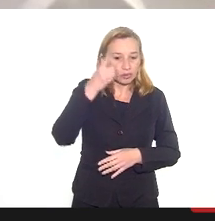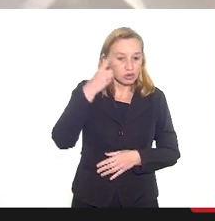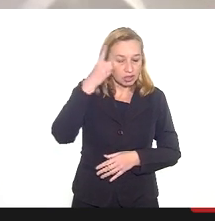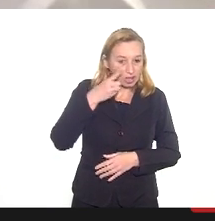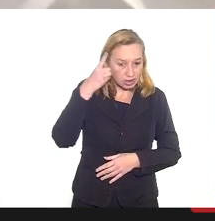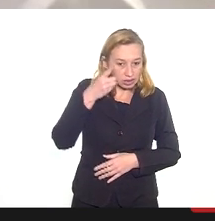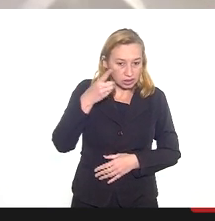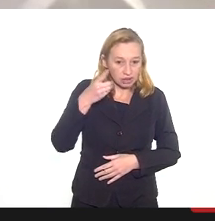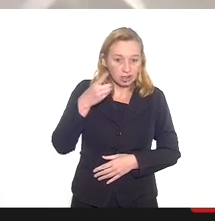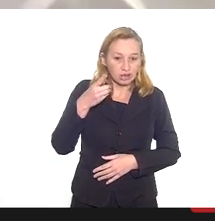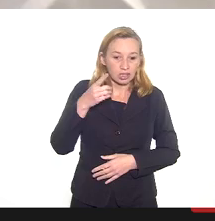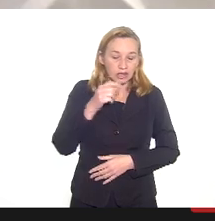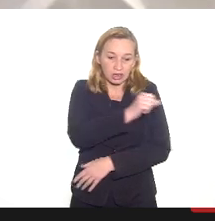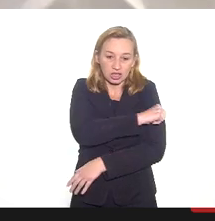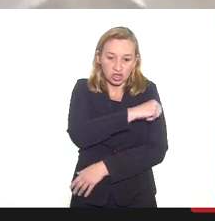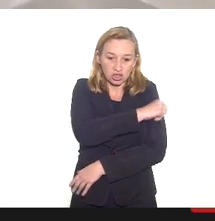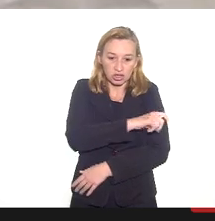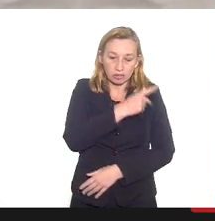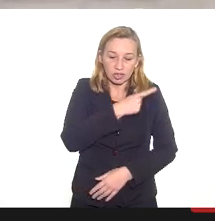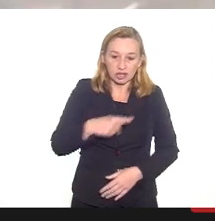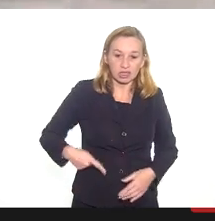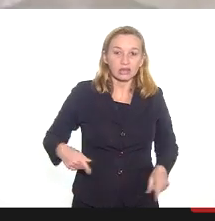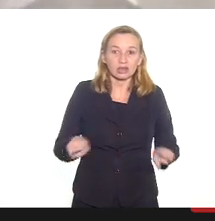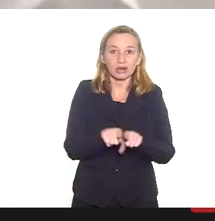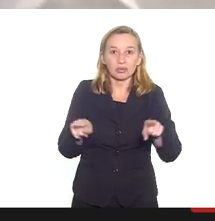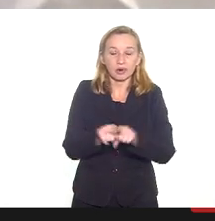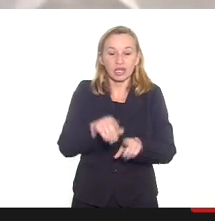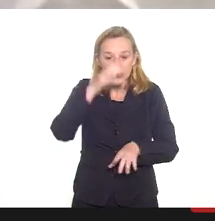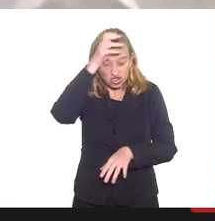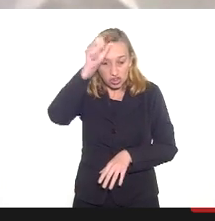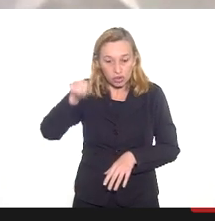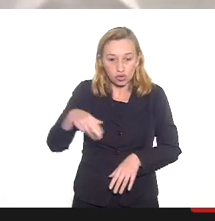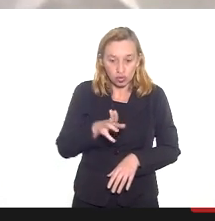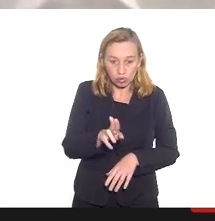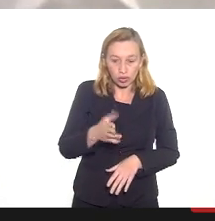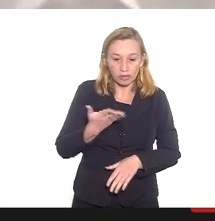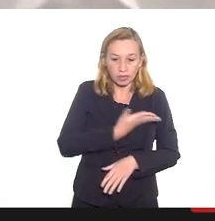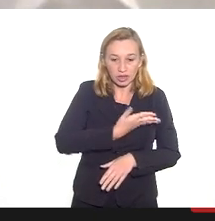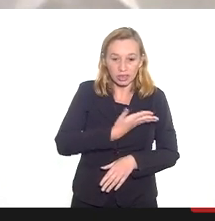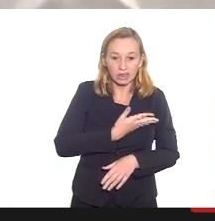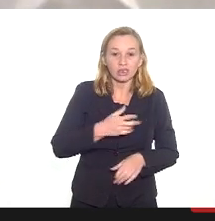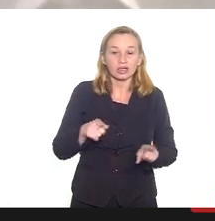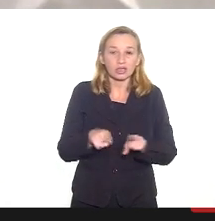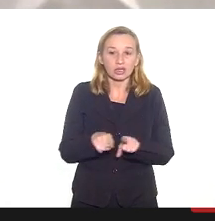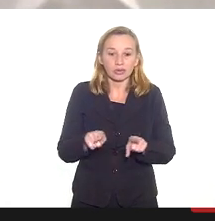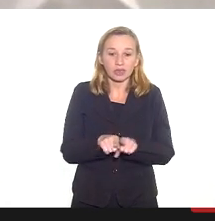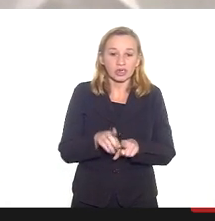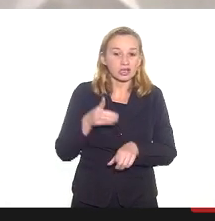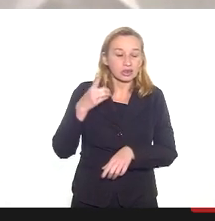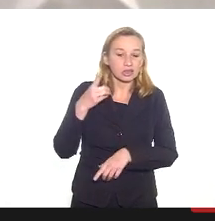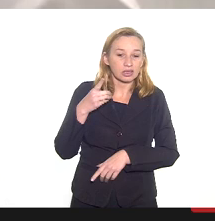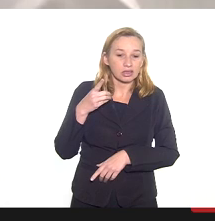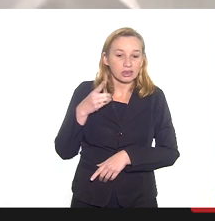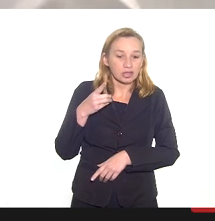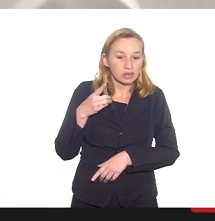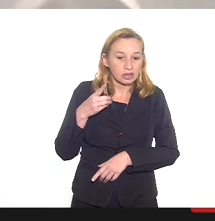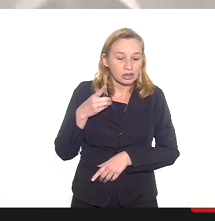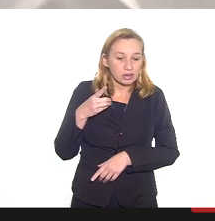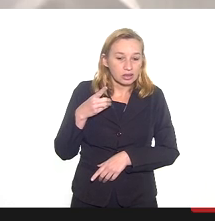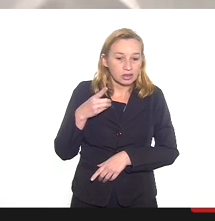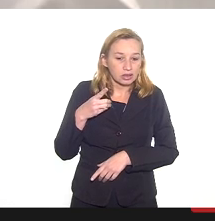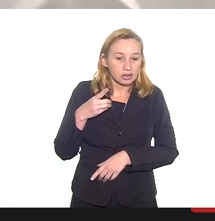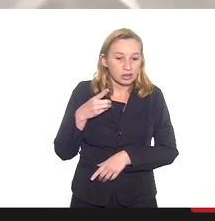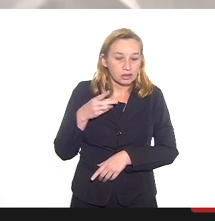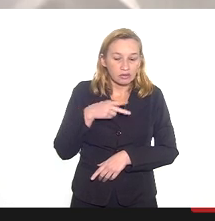cumprimentar também a minha querida companheira Tia Ju, que integra conosco e com a deputada enfermeira Rejane